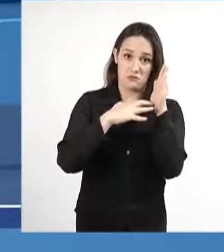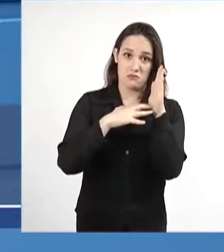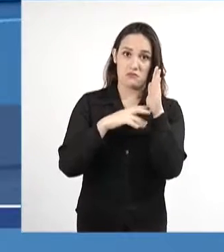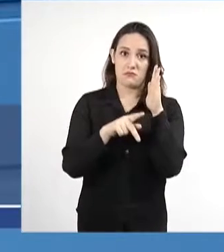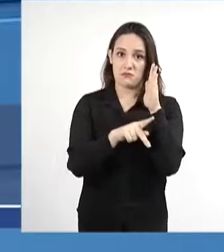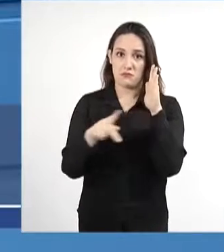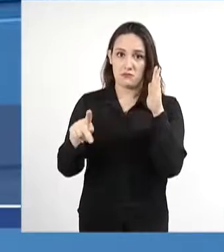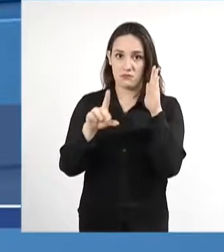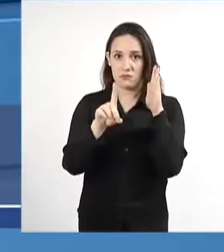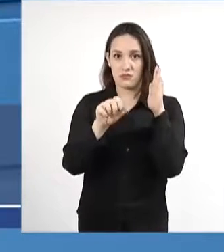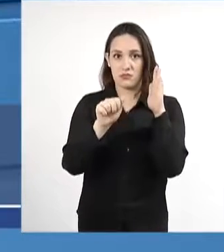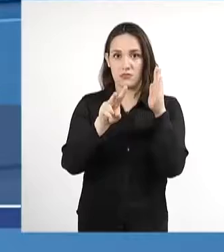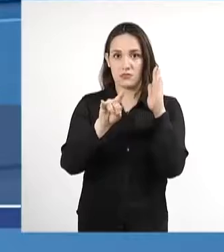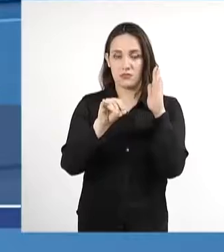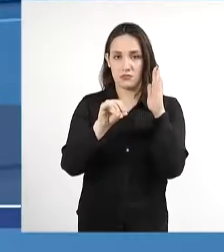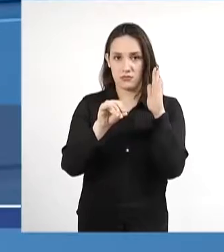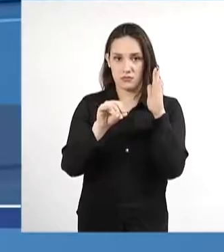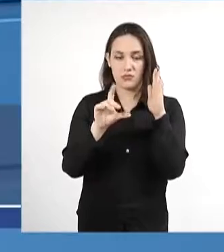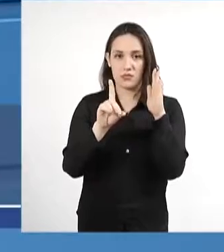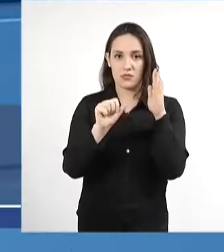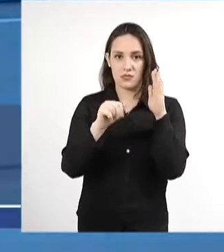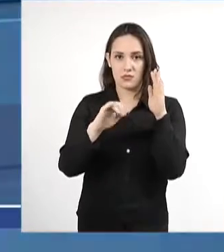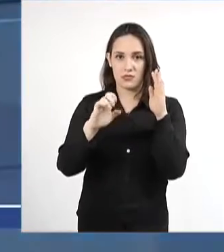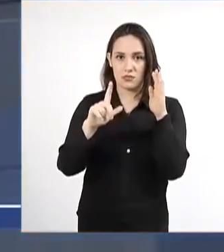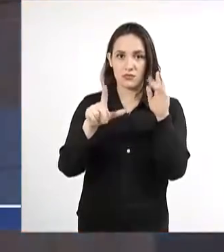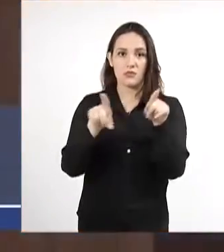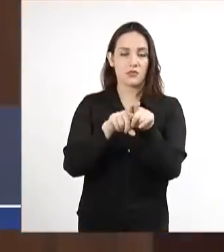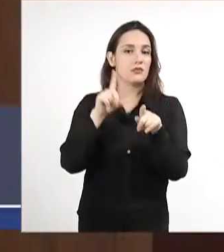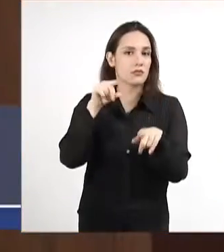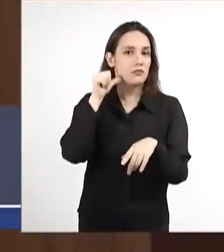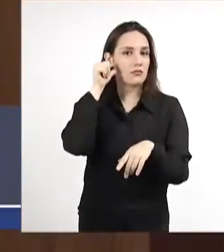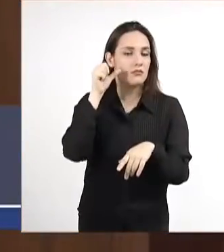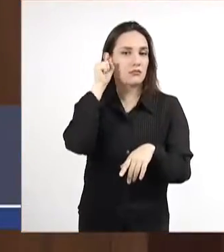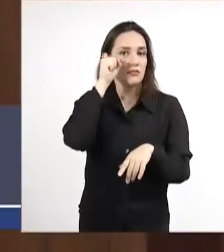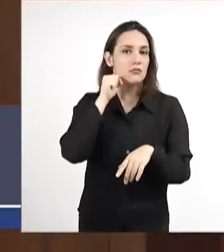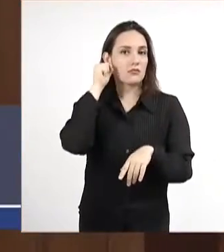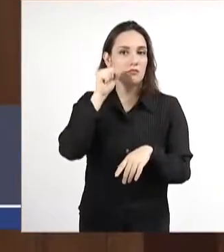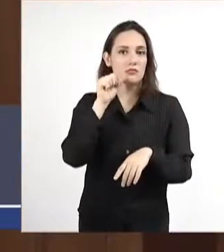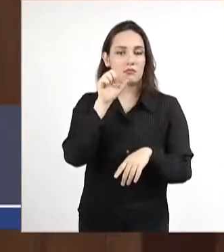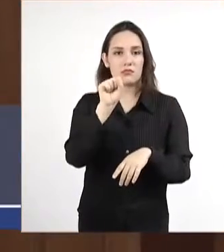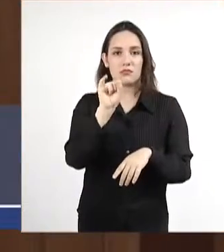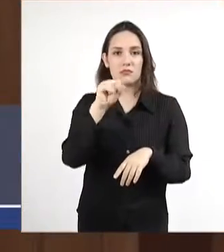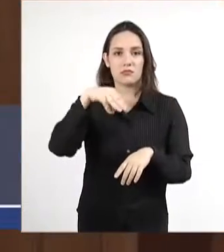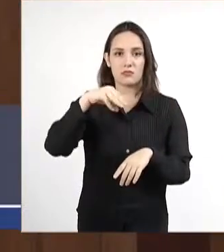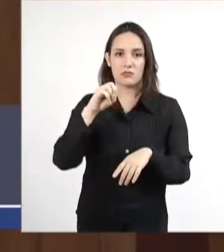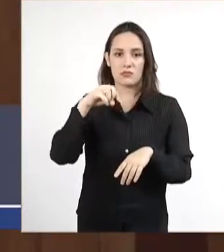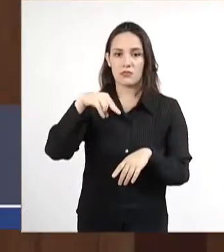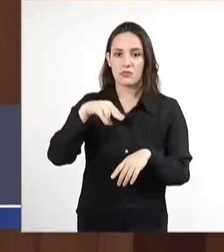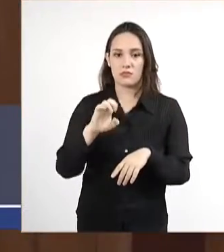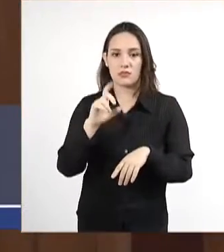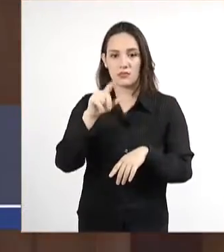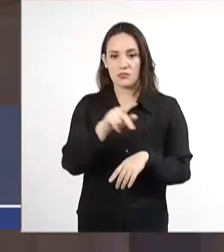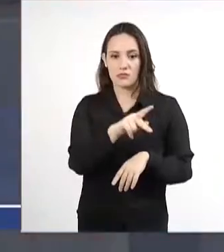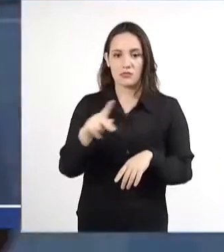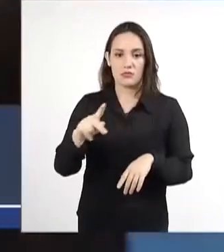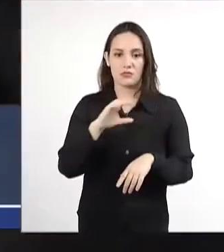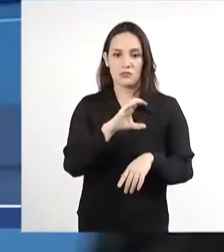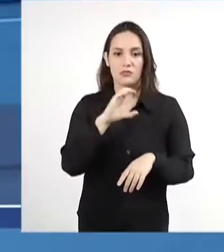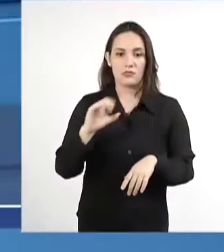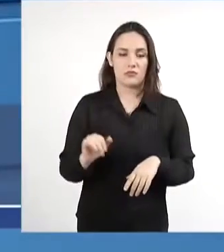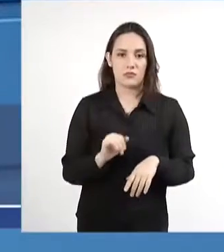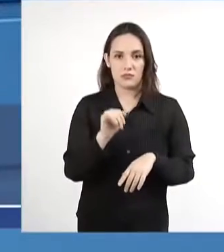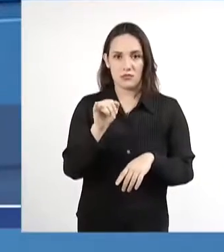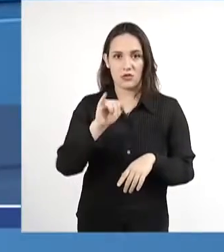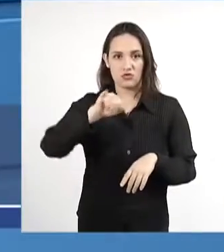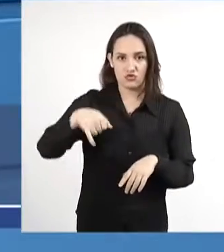presidente Davi Alcolumbre e também a nossa senadora Simone Tebet, presidente da Comissão de Constituição e Justiça do Senado.